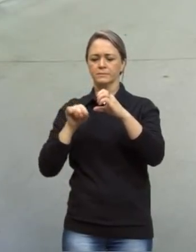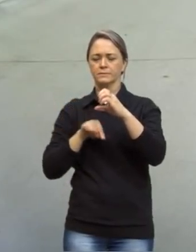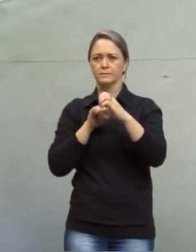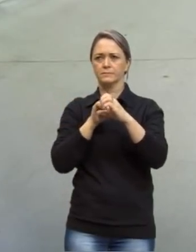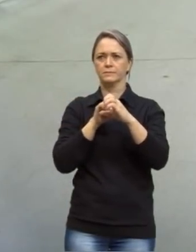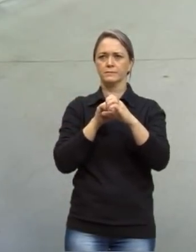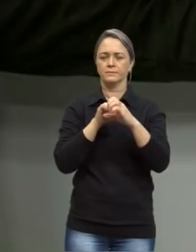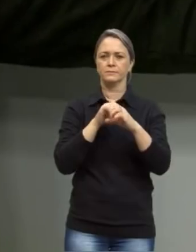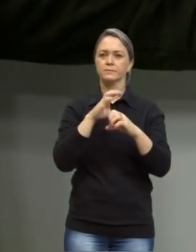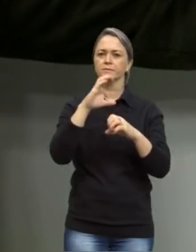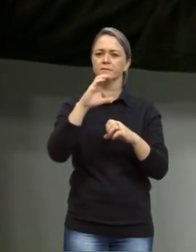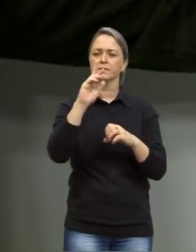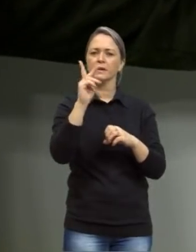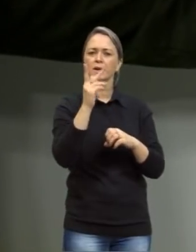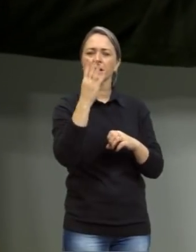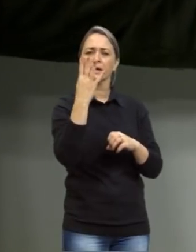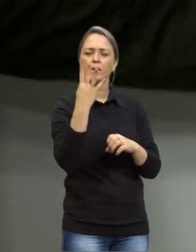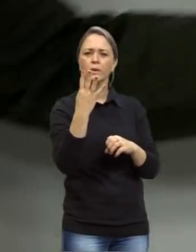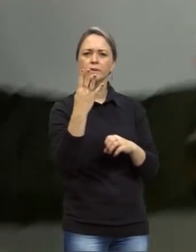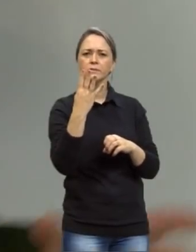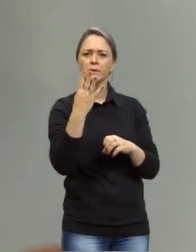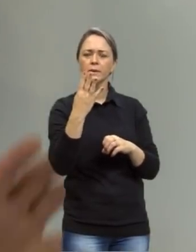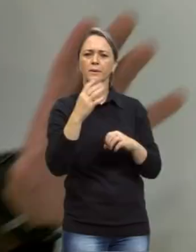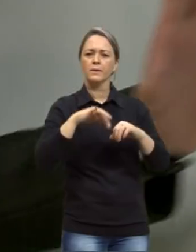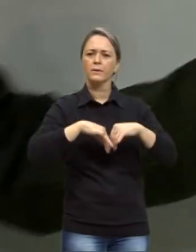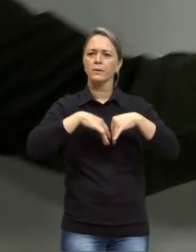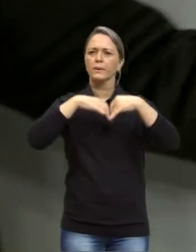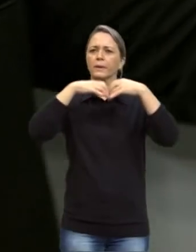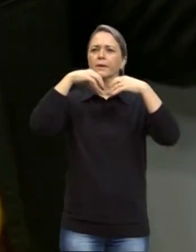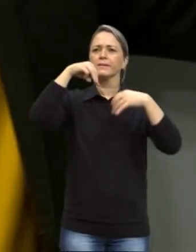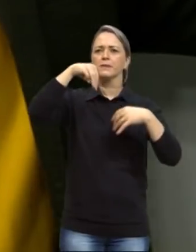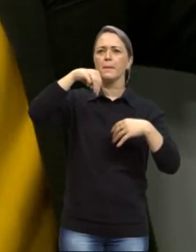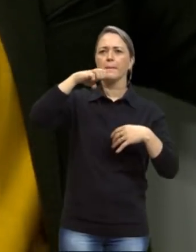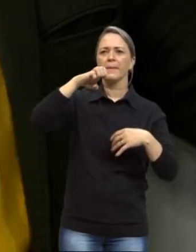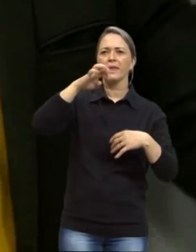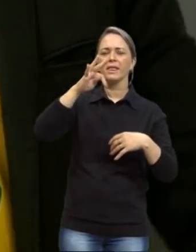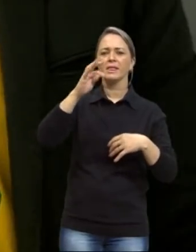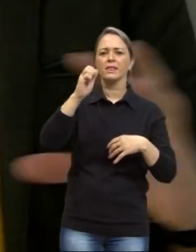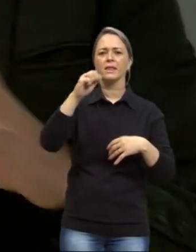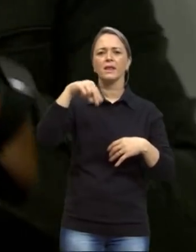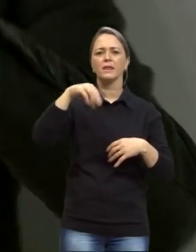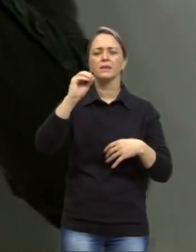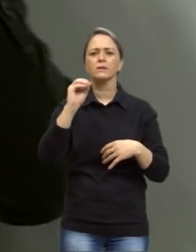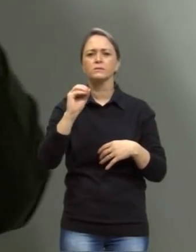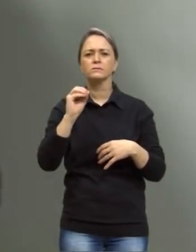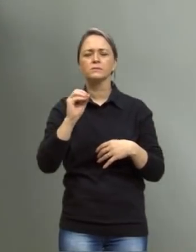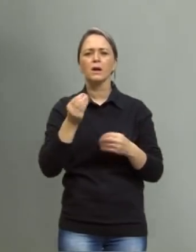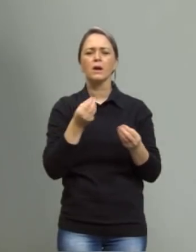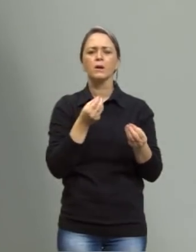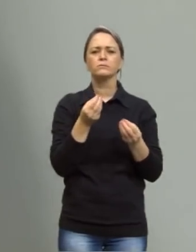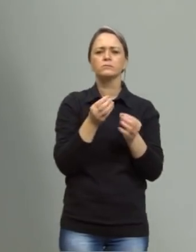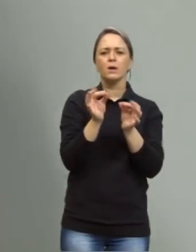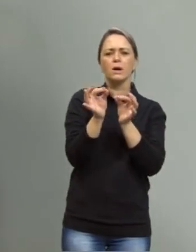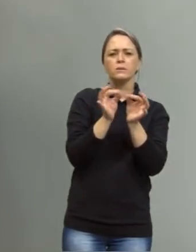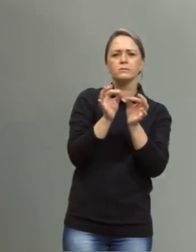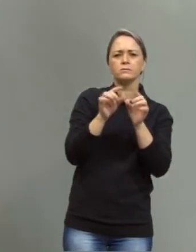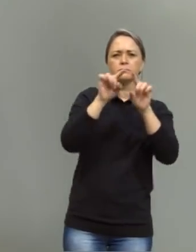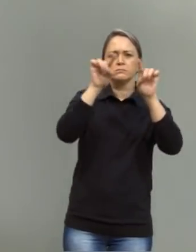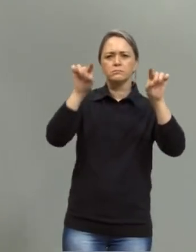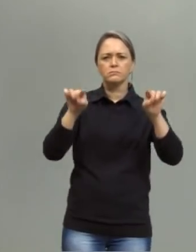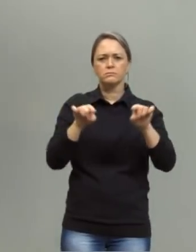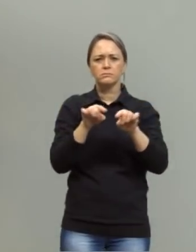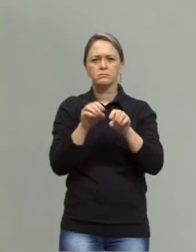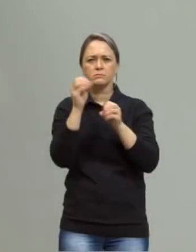metano ch4 o que que é essa agora vamos pensar como é que seria o arranjo espacial dessa